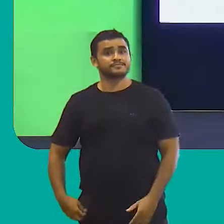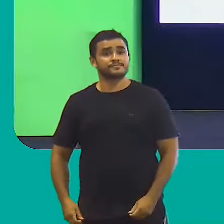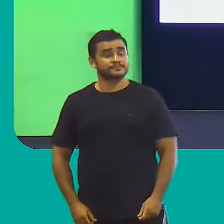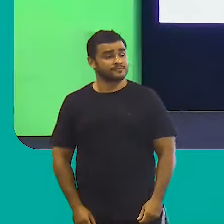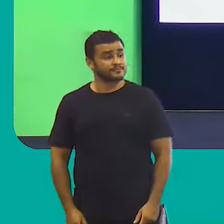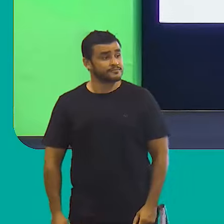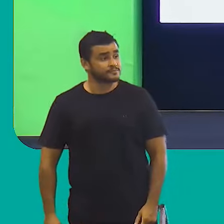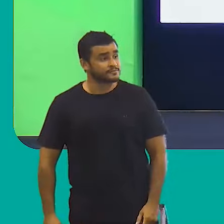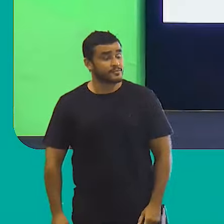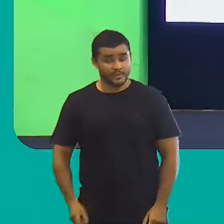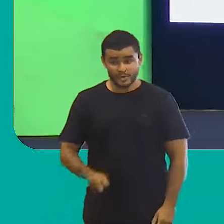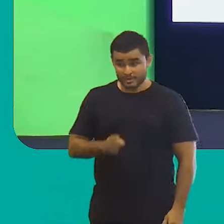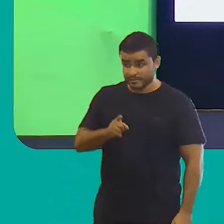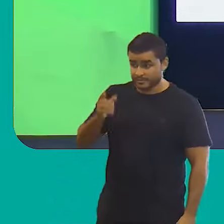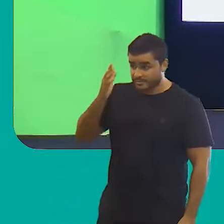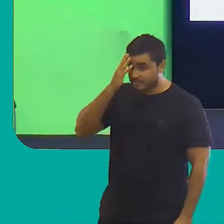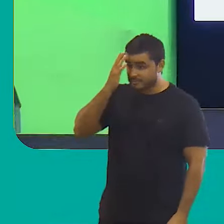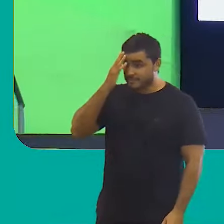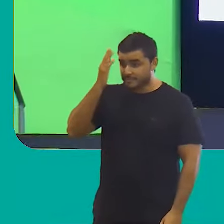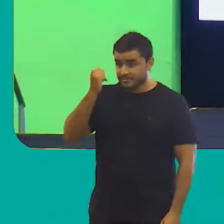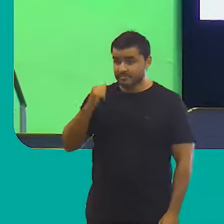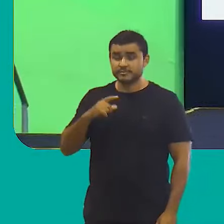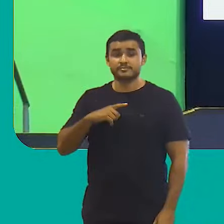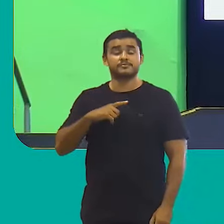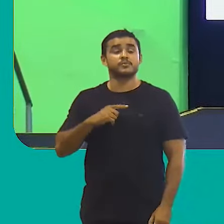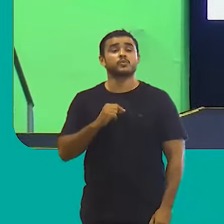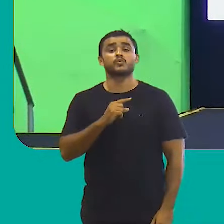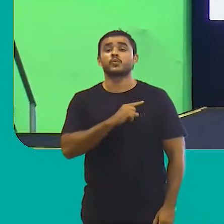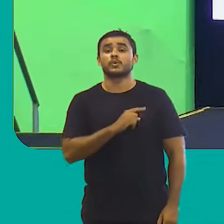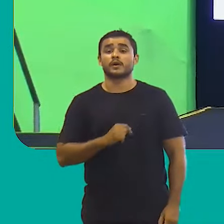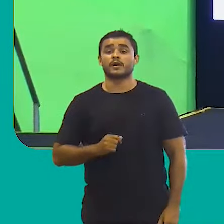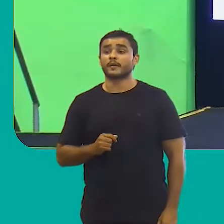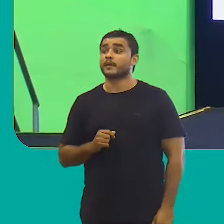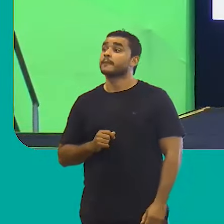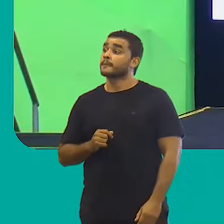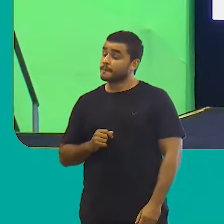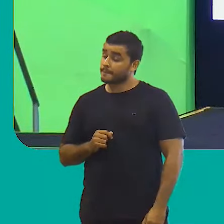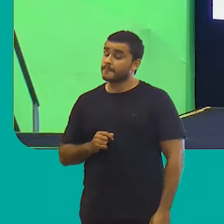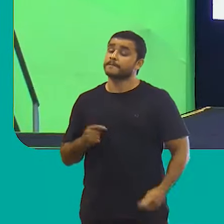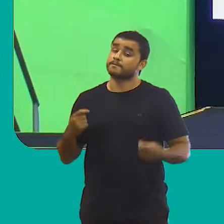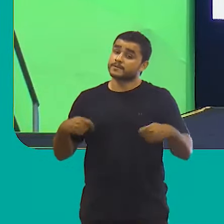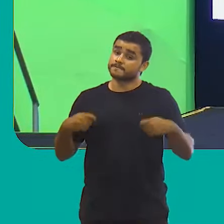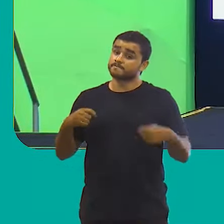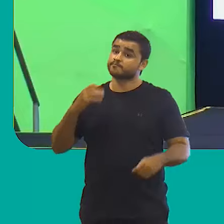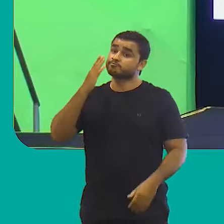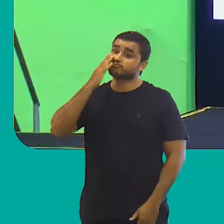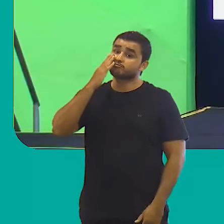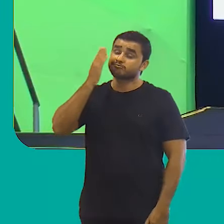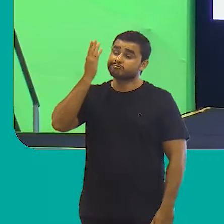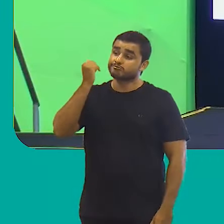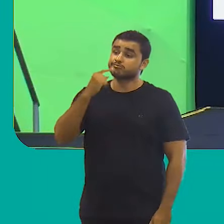Qual foi a única coisa que você precisou fazer para responder essa questão? Conhecer a indução